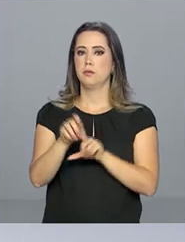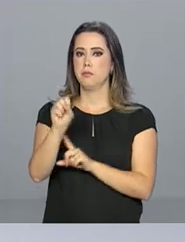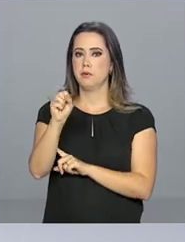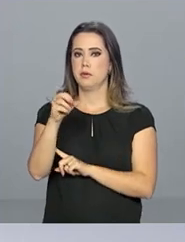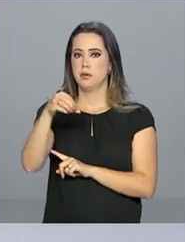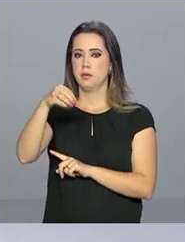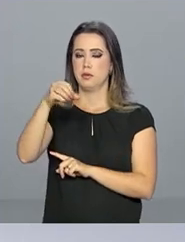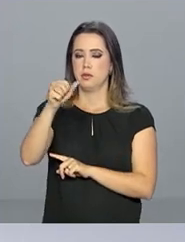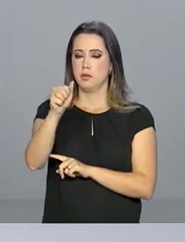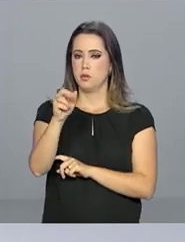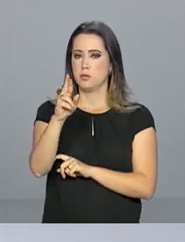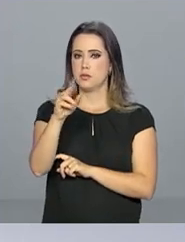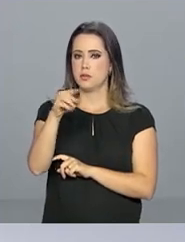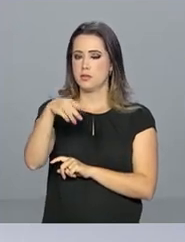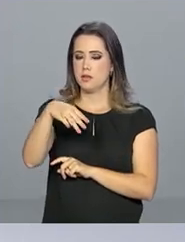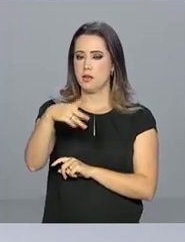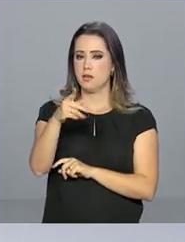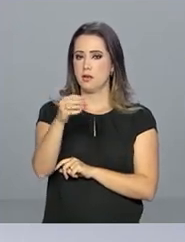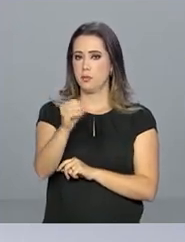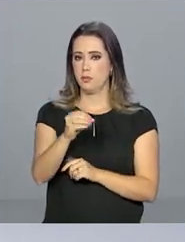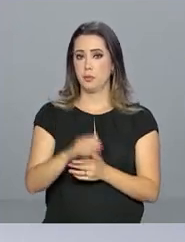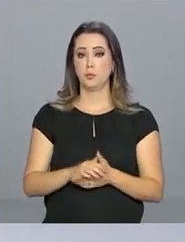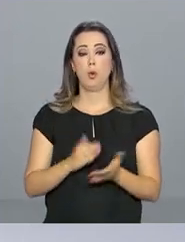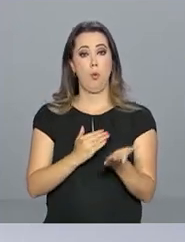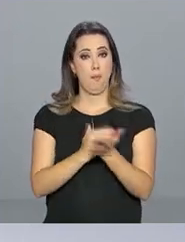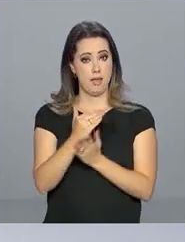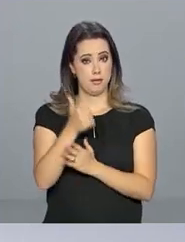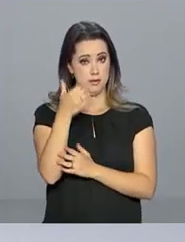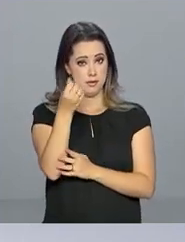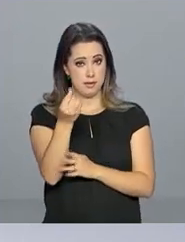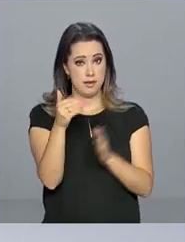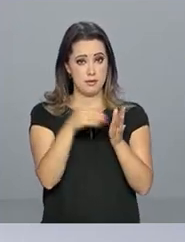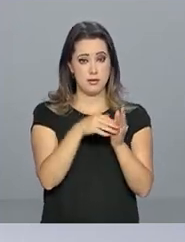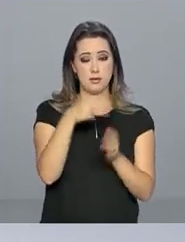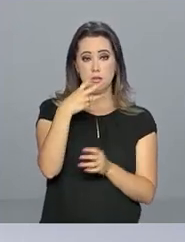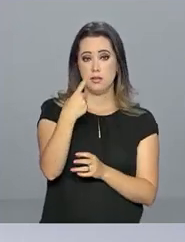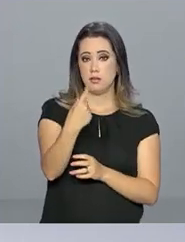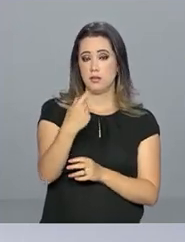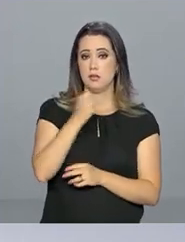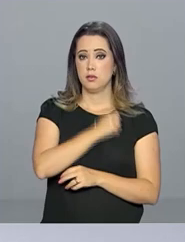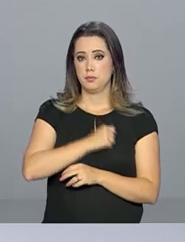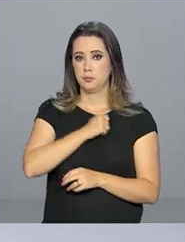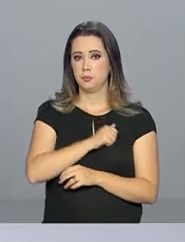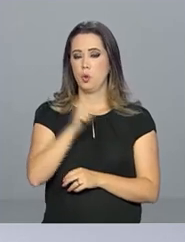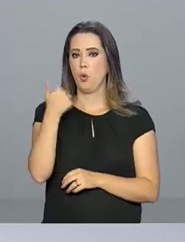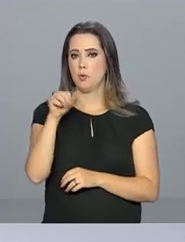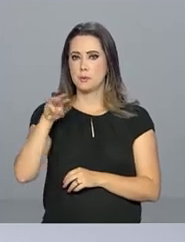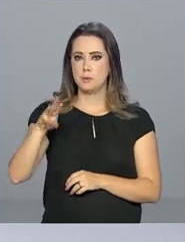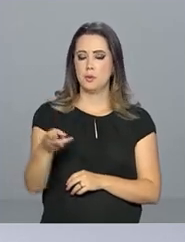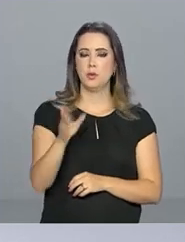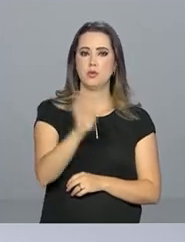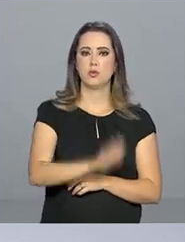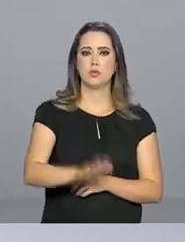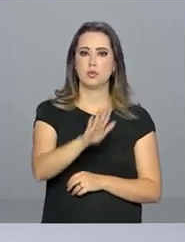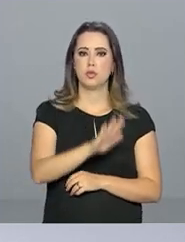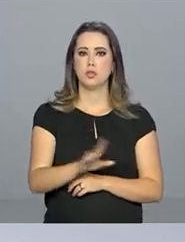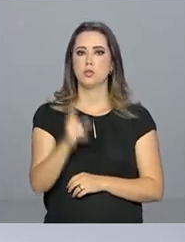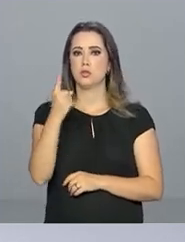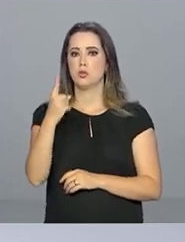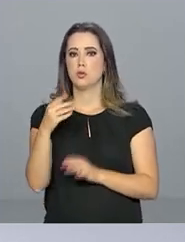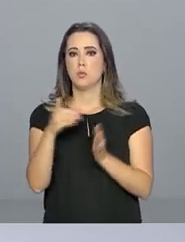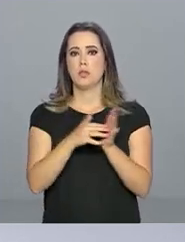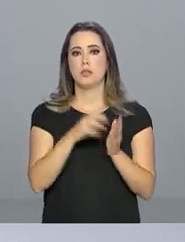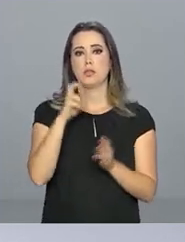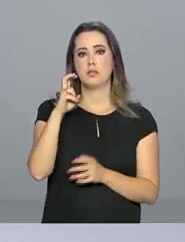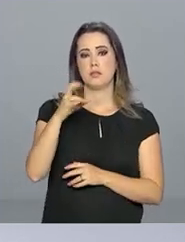6 e segue até 31 de agosto o público alvo são 11 milhões e 200 mil crianças que têm entre um e